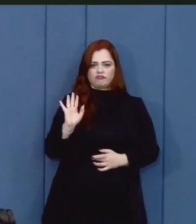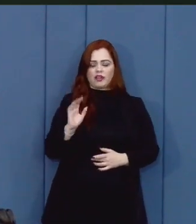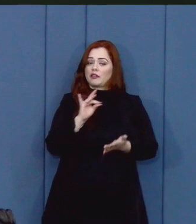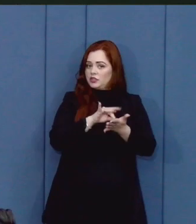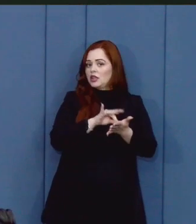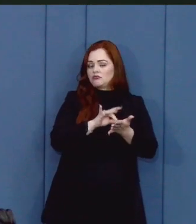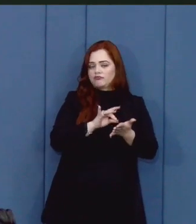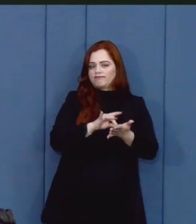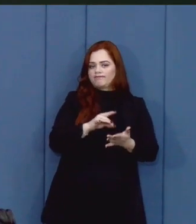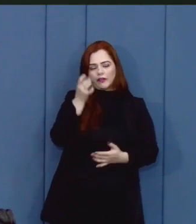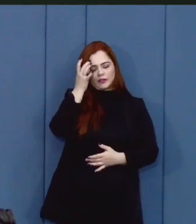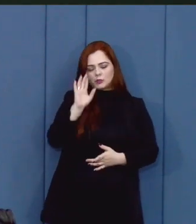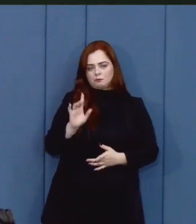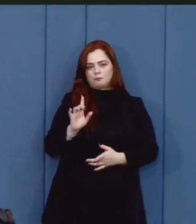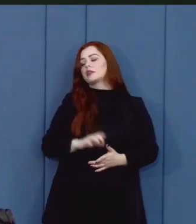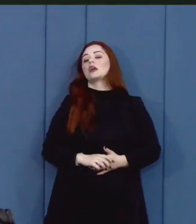Essa é a verdade, porque não